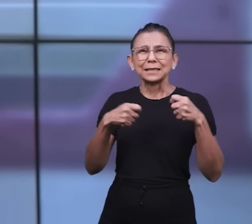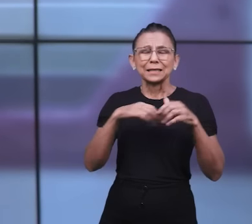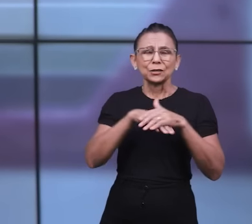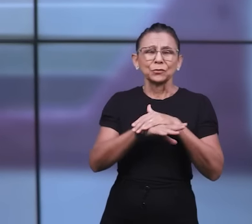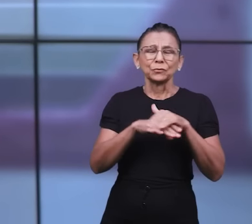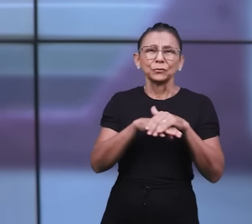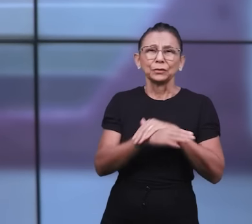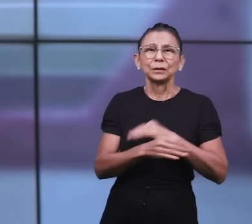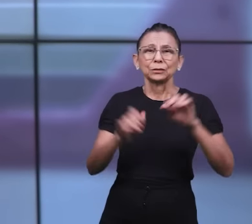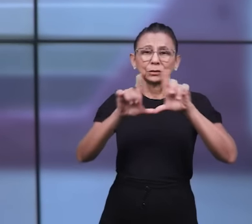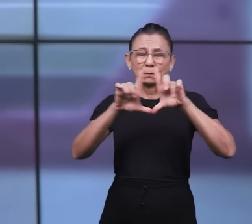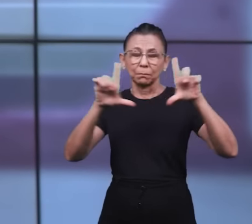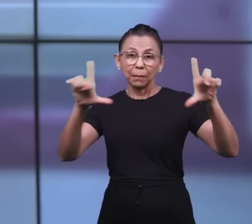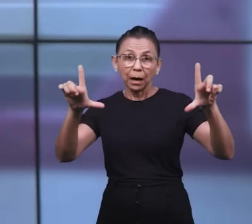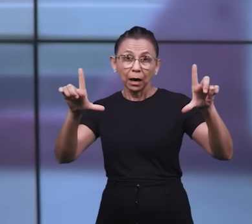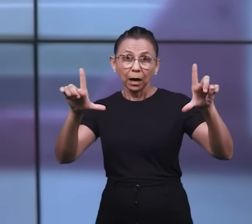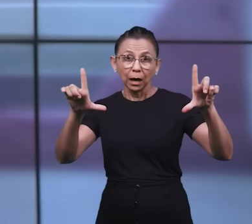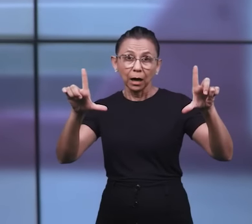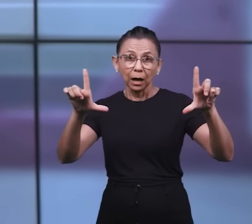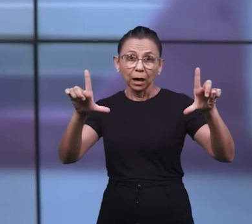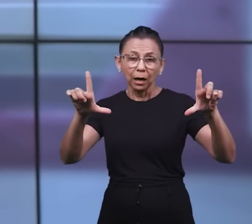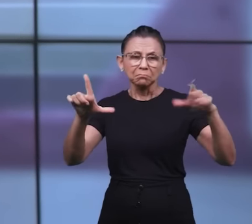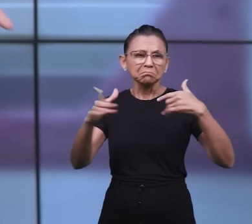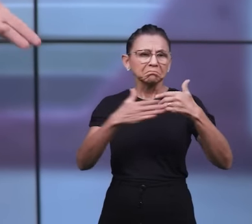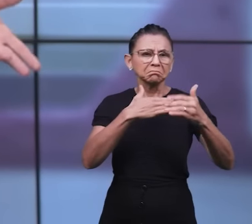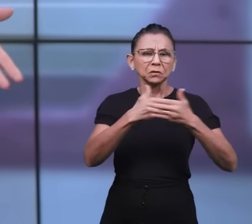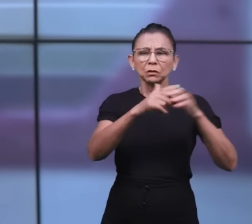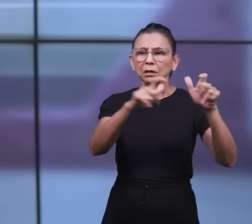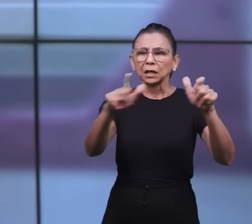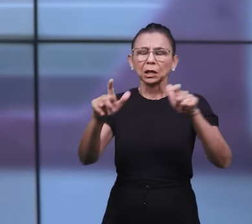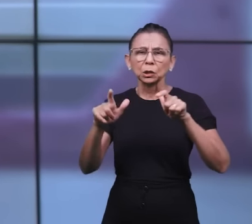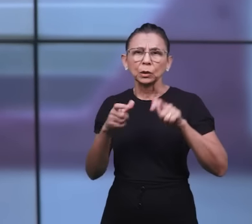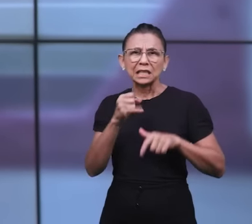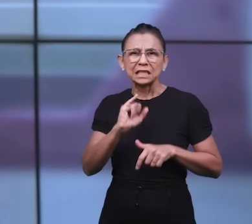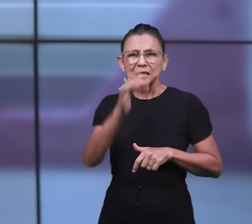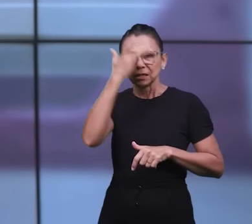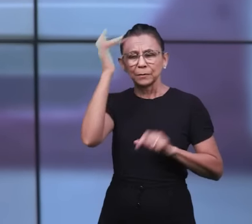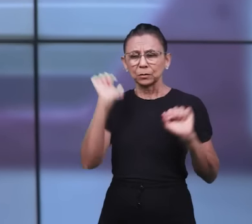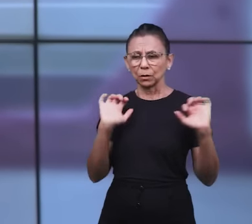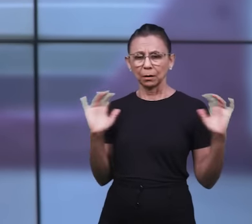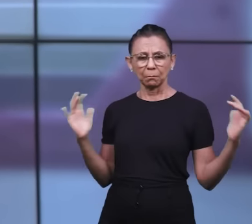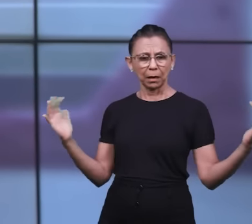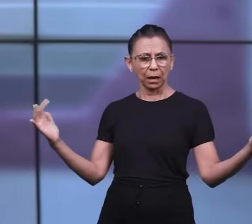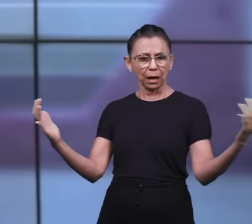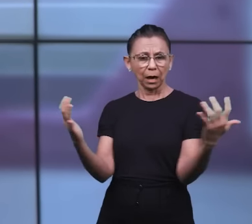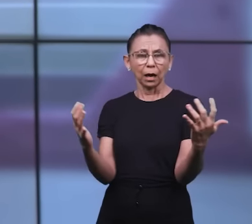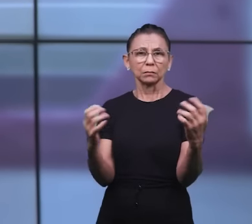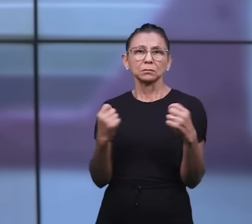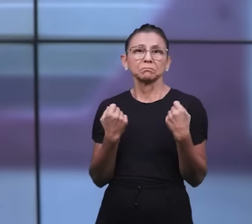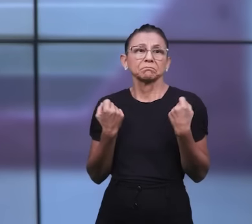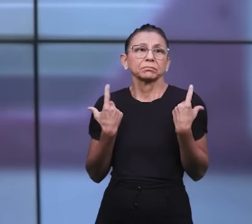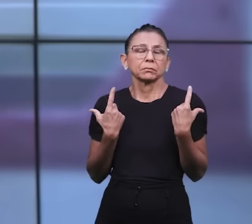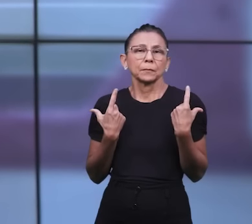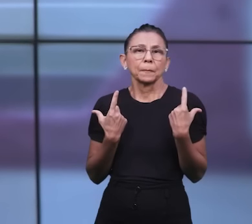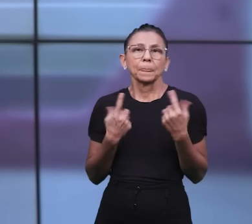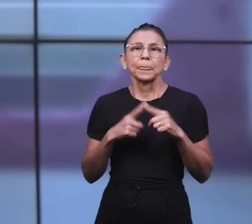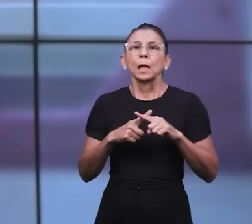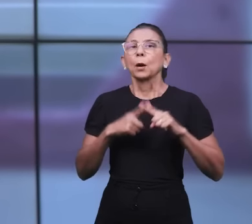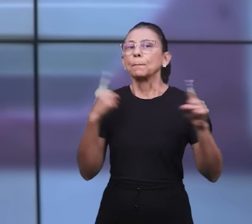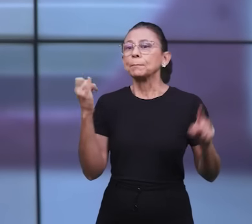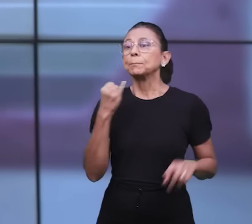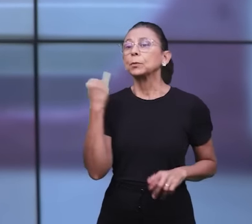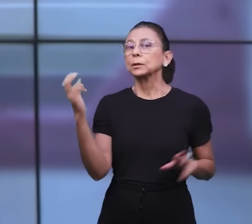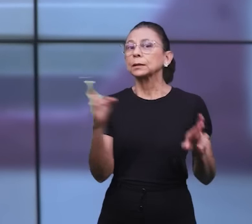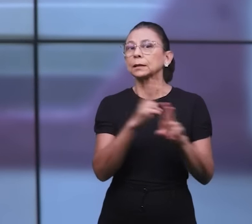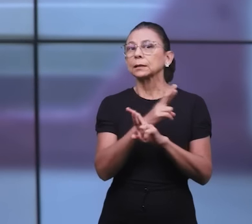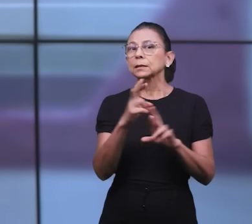permanecer conectado não importa o lugar nem as pessoas que estão a sua volta ressaltamos a importância das interações